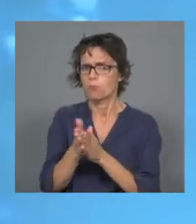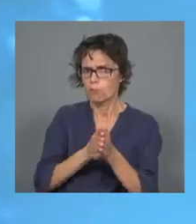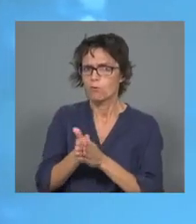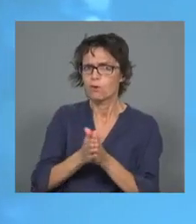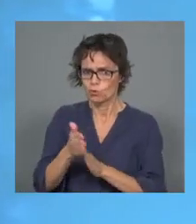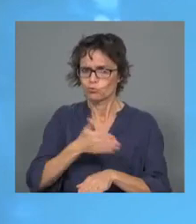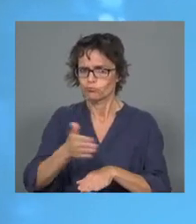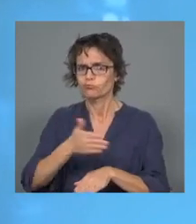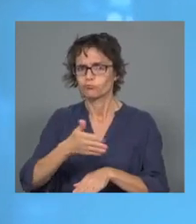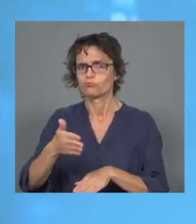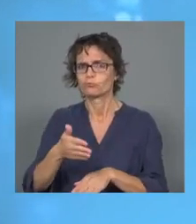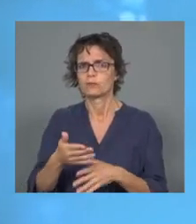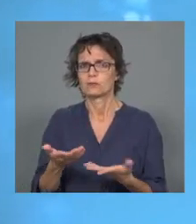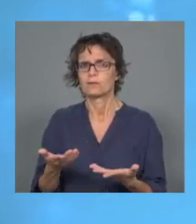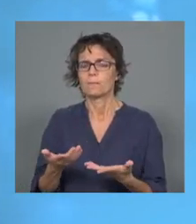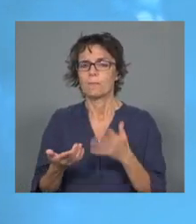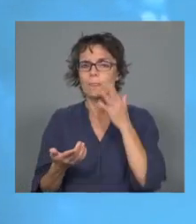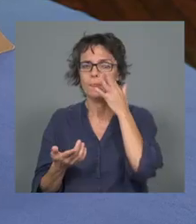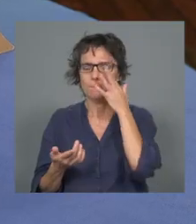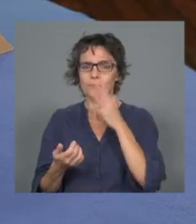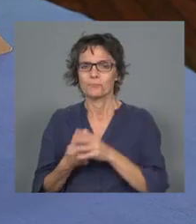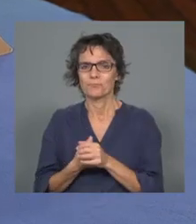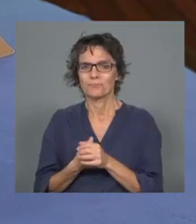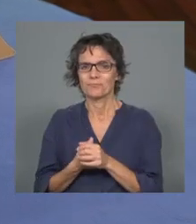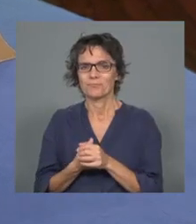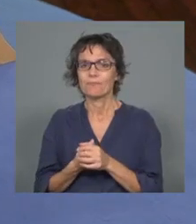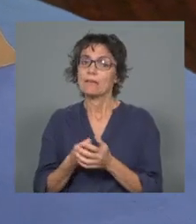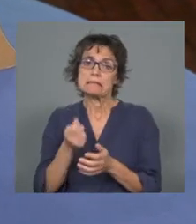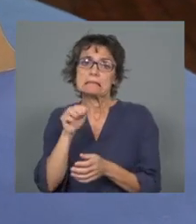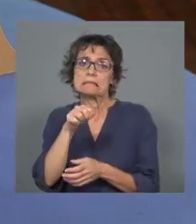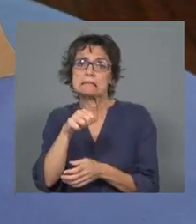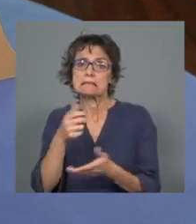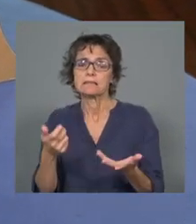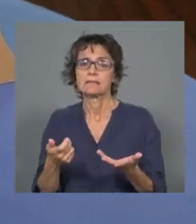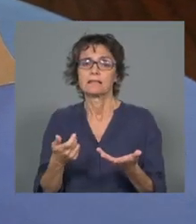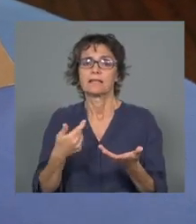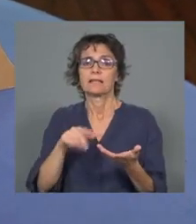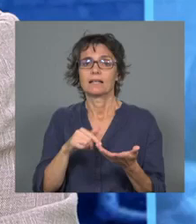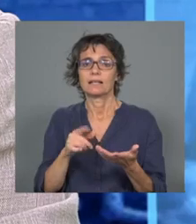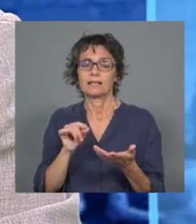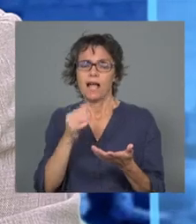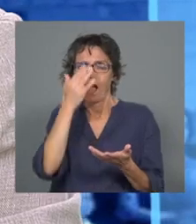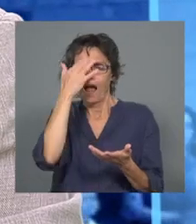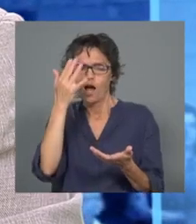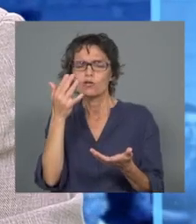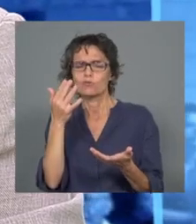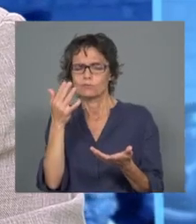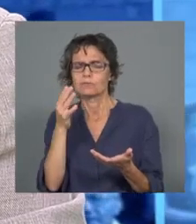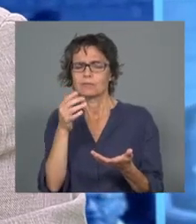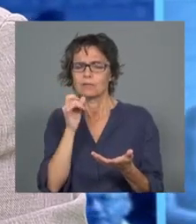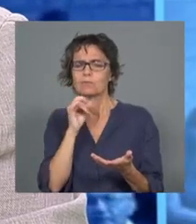investimento nesta aposta da economia de Francisco. Eu diria, começando, que há uma providência por trás de todos